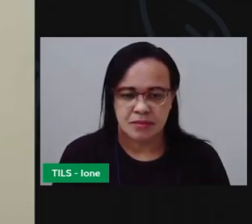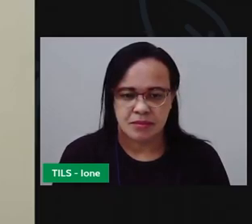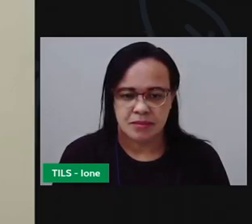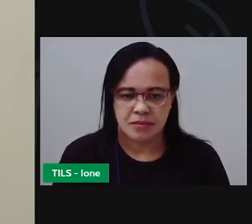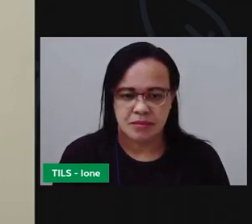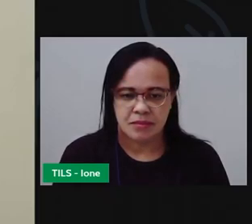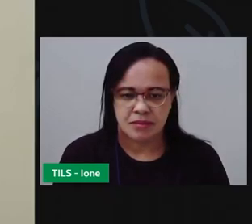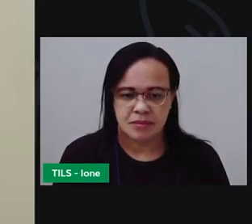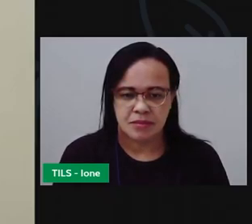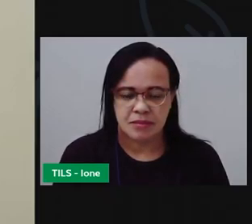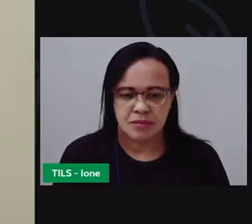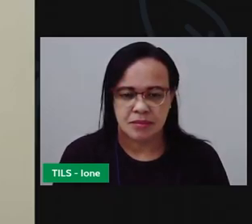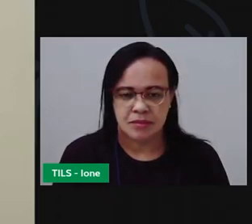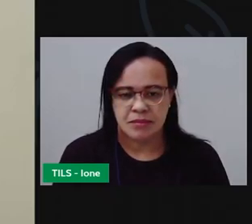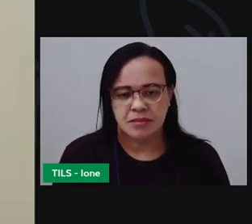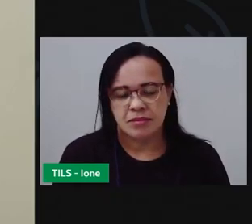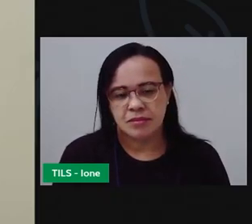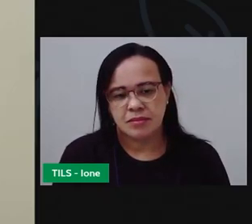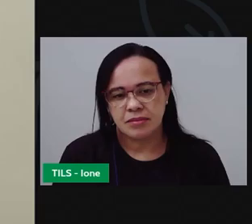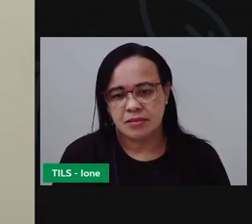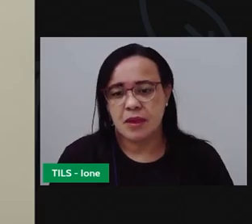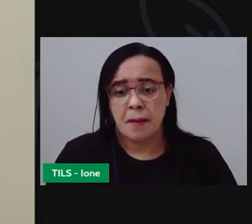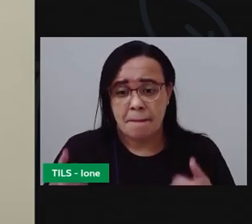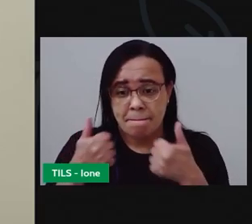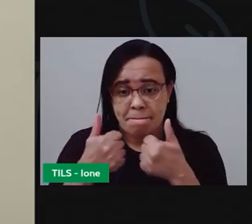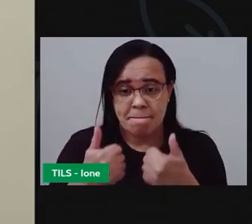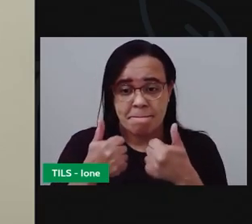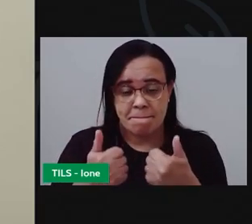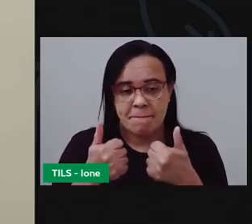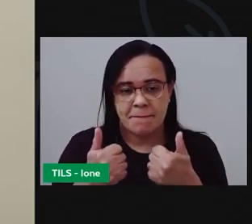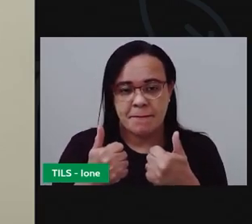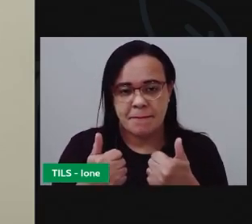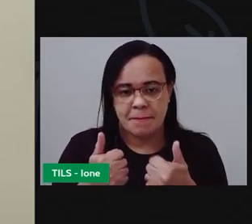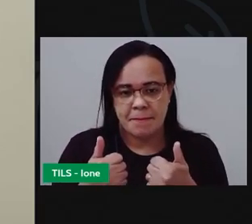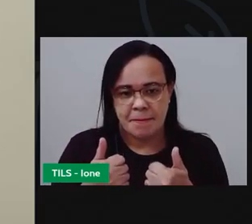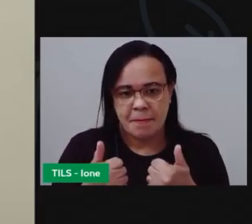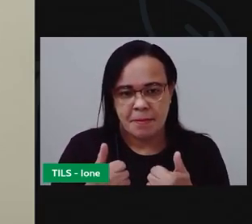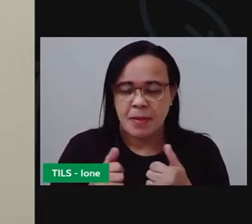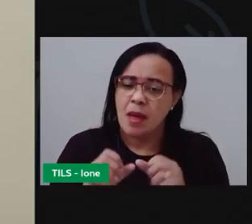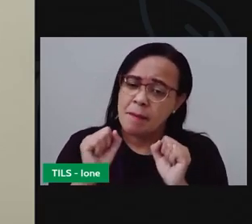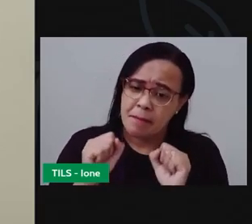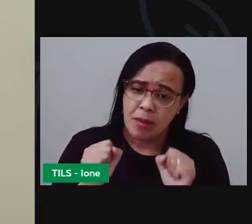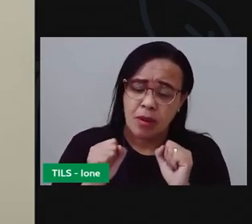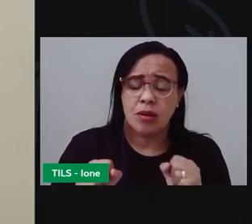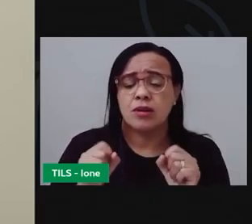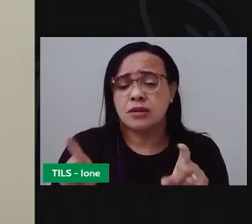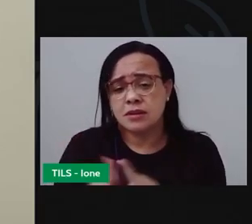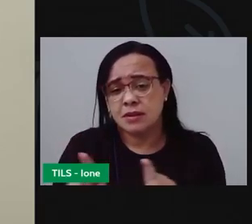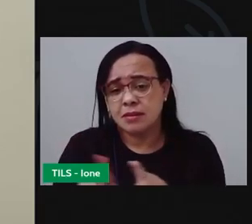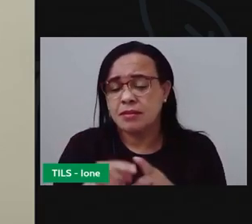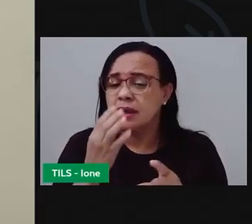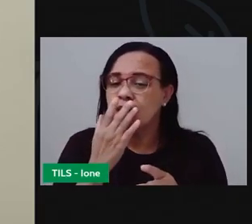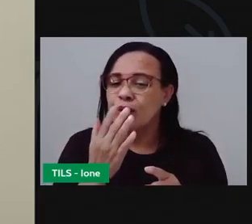Para que ele fique bem preso. Você pode usar fita colorida para deixar ele bem